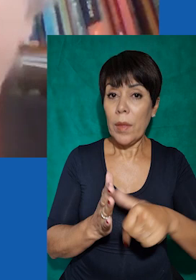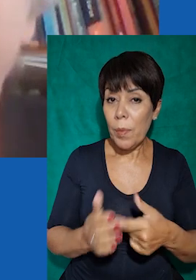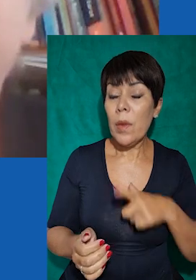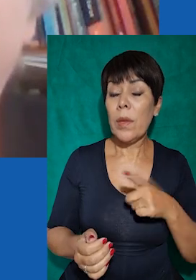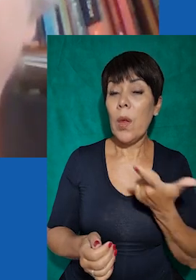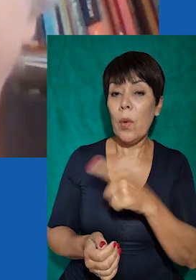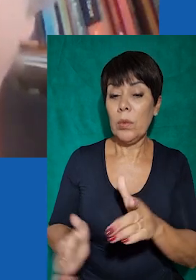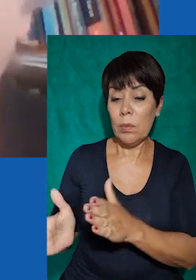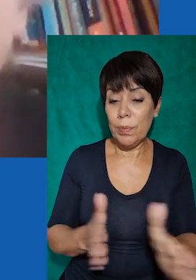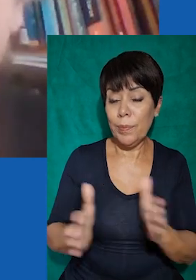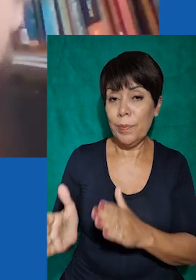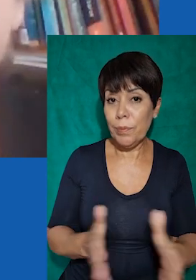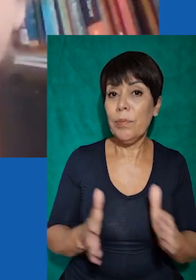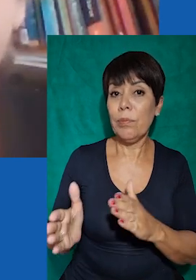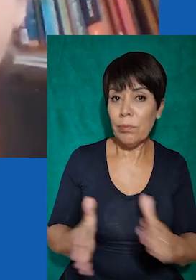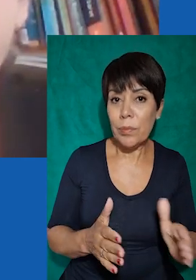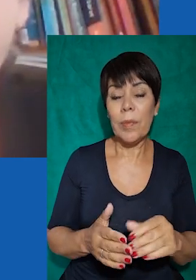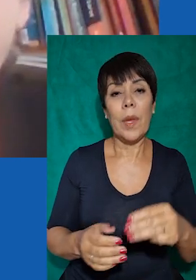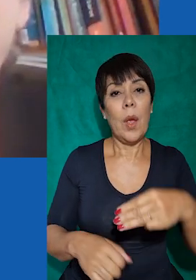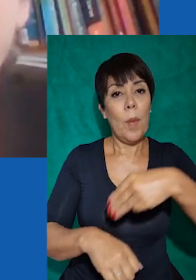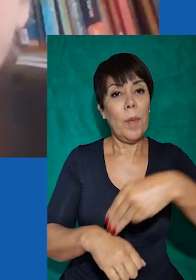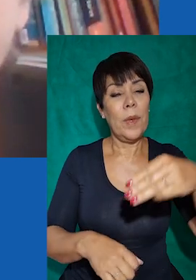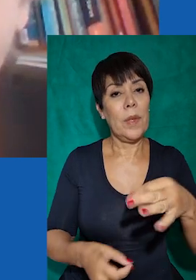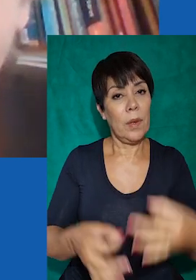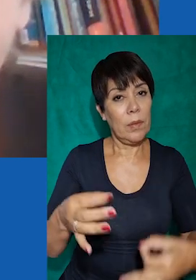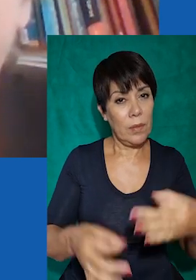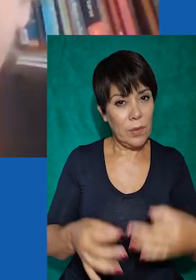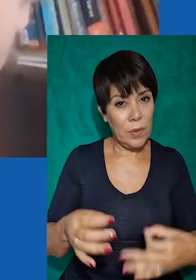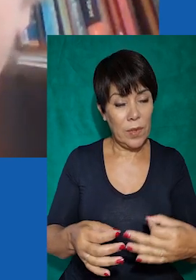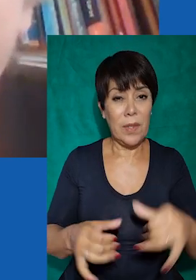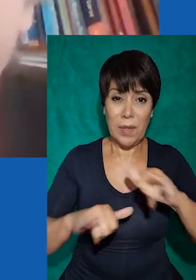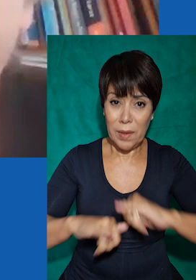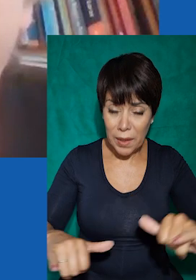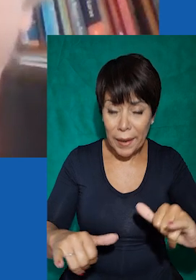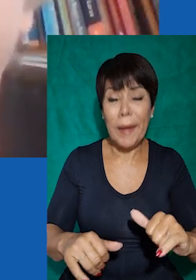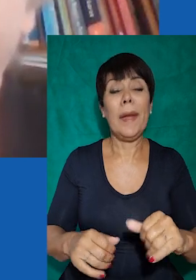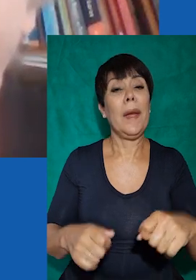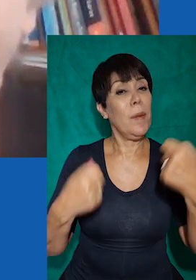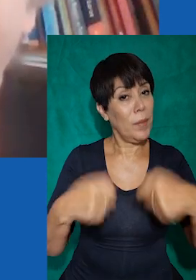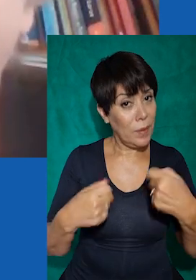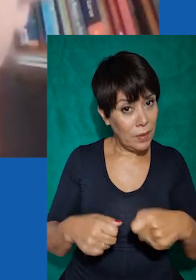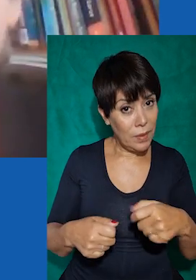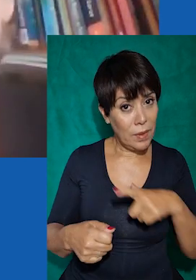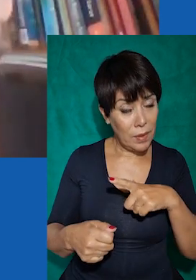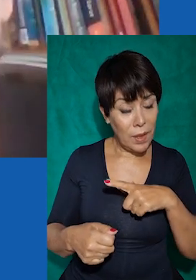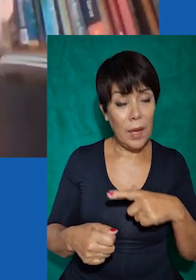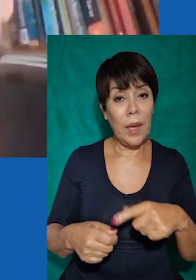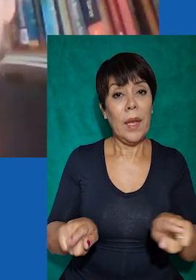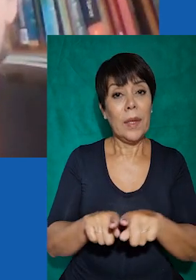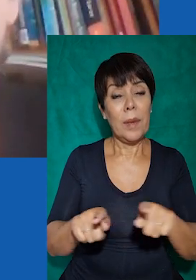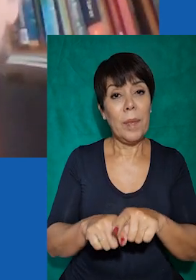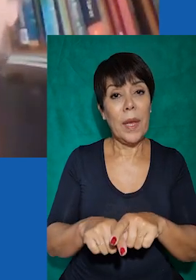disso, ainda tem várias etapas. Tem que ter o Ministério da Justiça declarando, tem que ter o